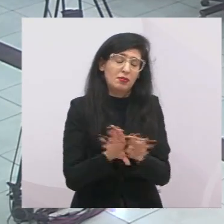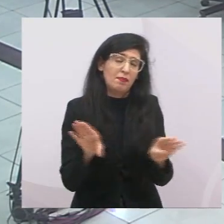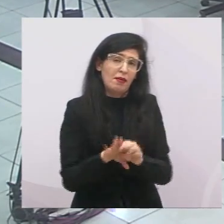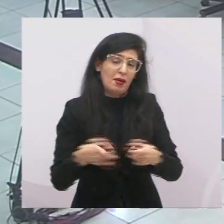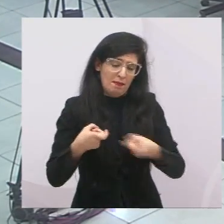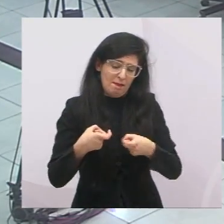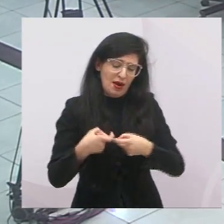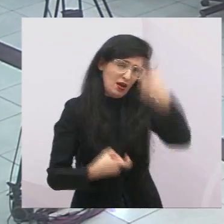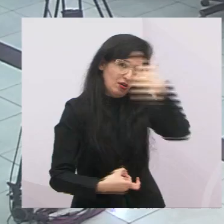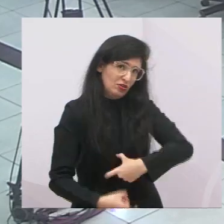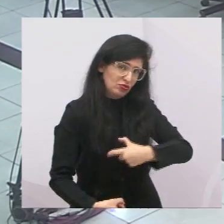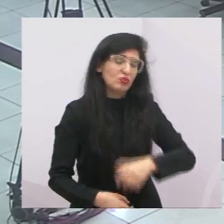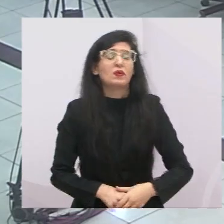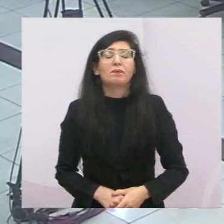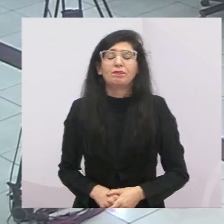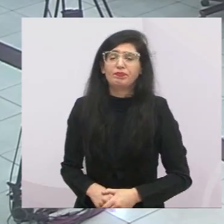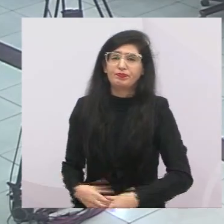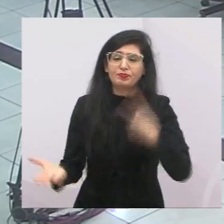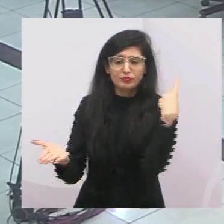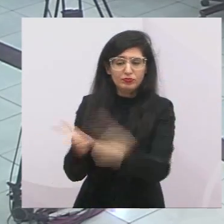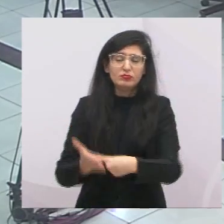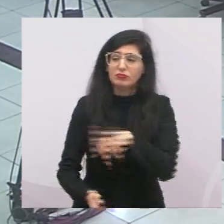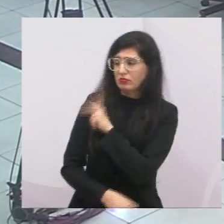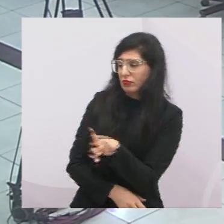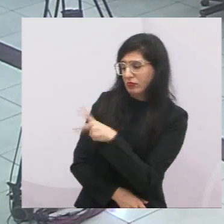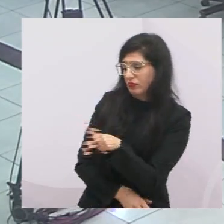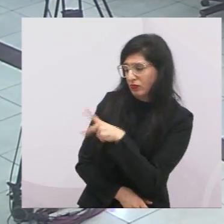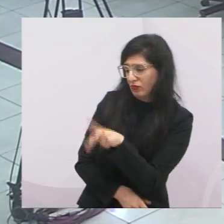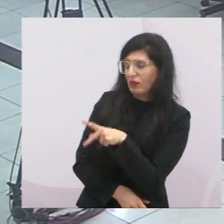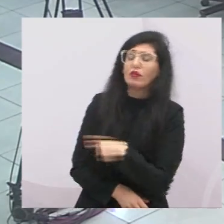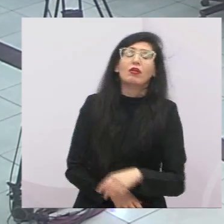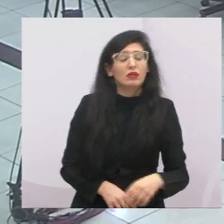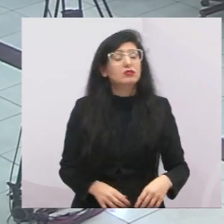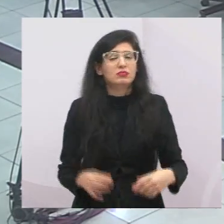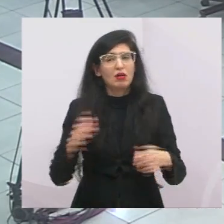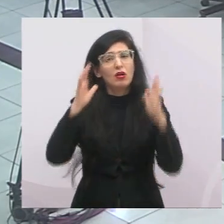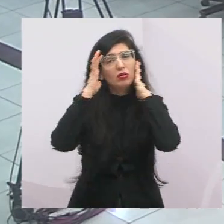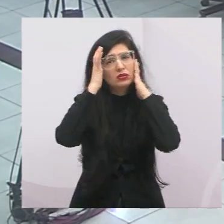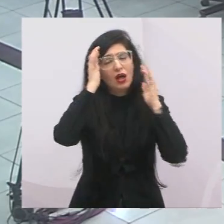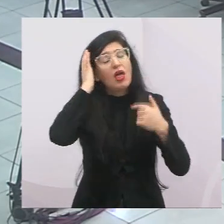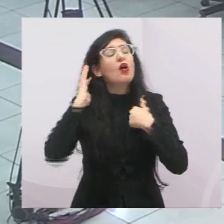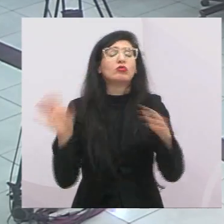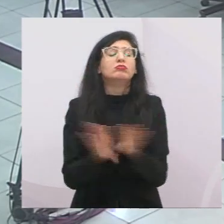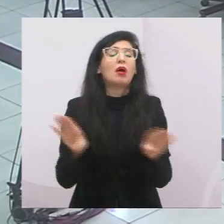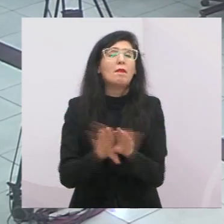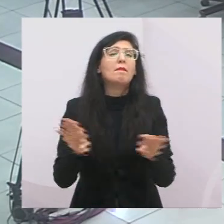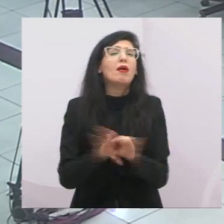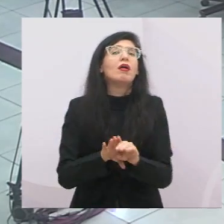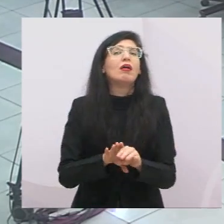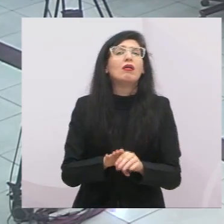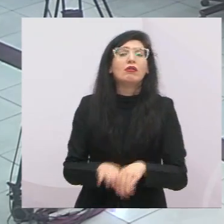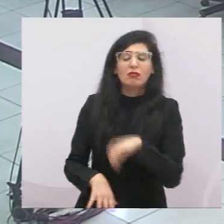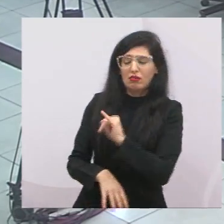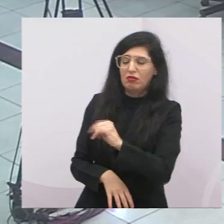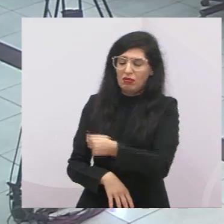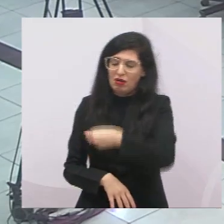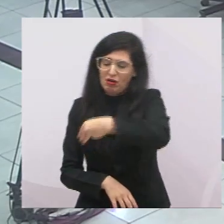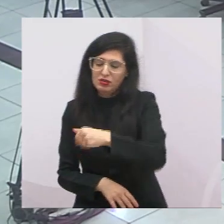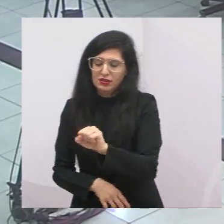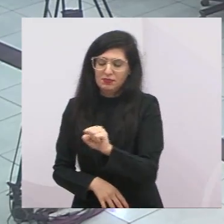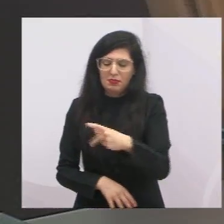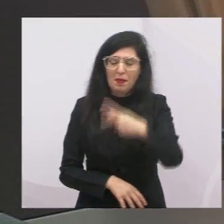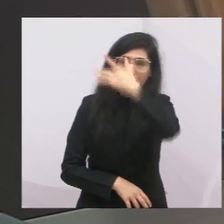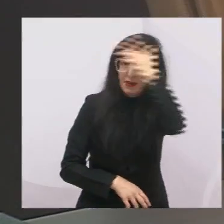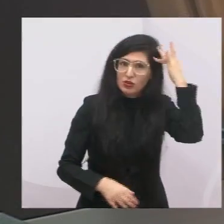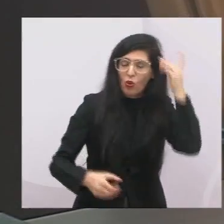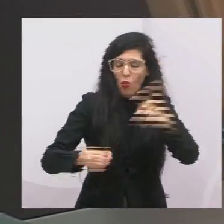pelo compromisso que a gente tem com os professores, de estar atendendo. Eu atendo o IANSP no meu consultório. E às vezes